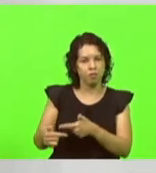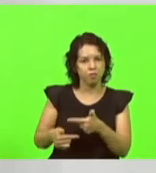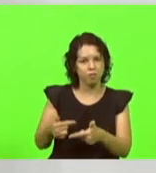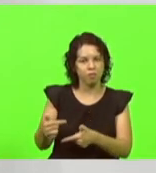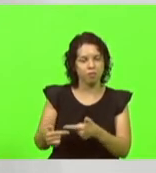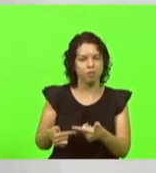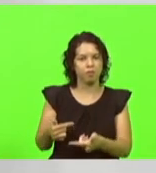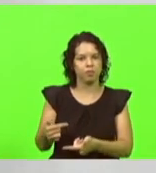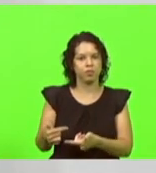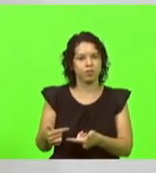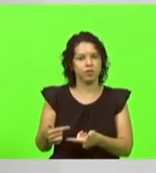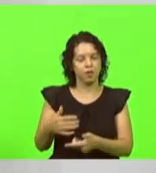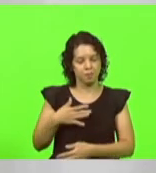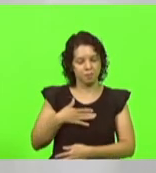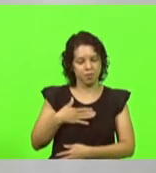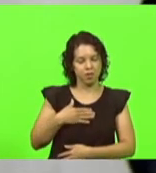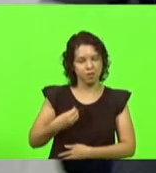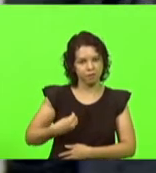primeiros dias já da minha vida,